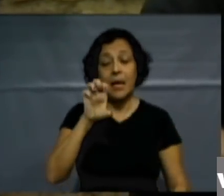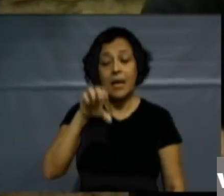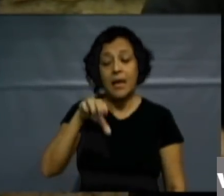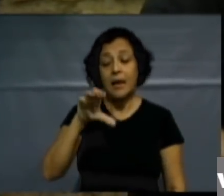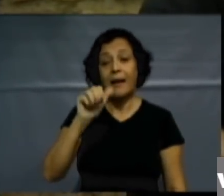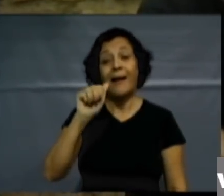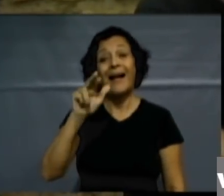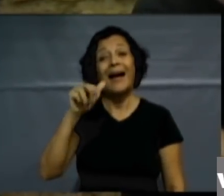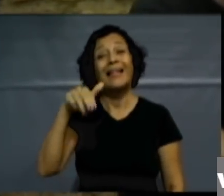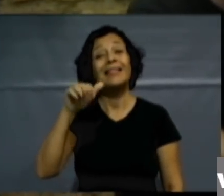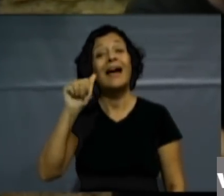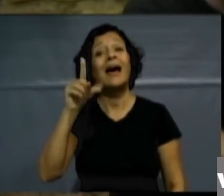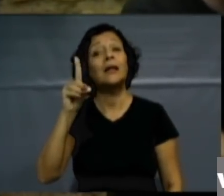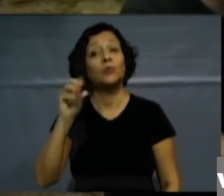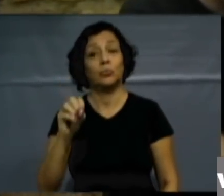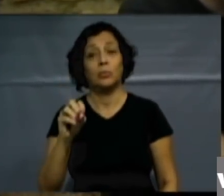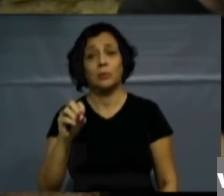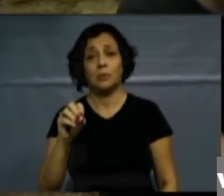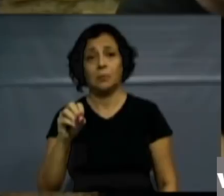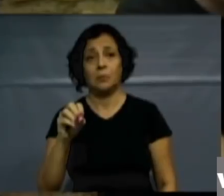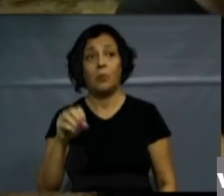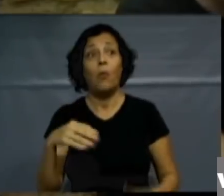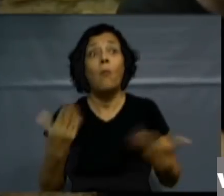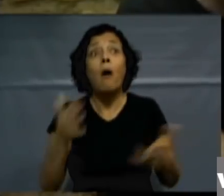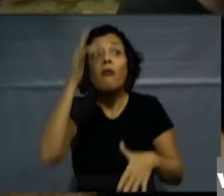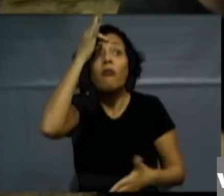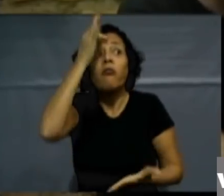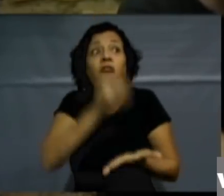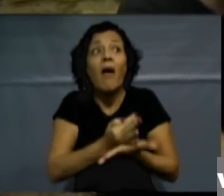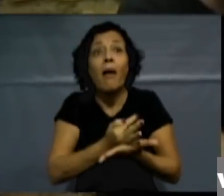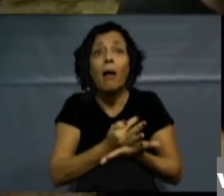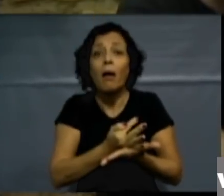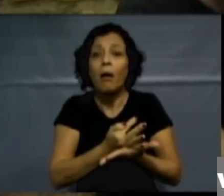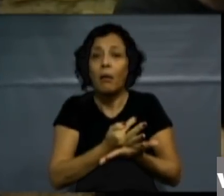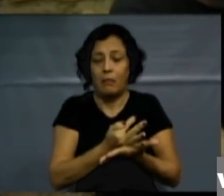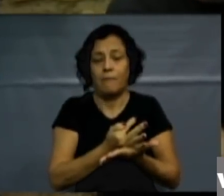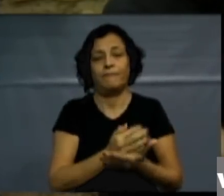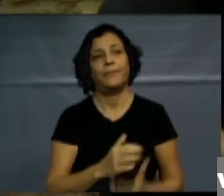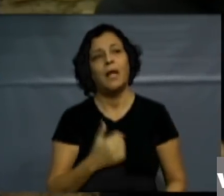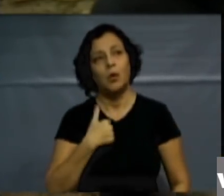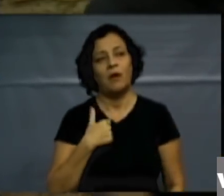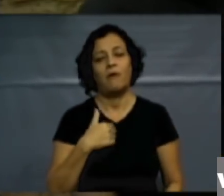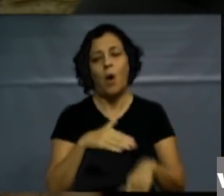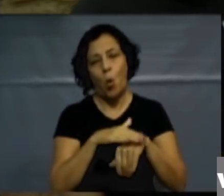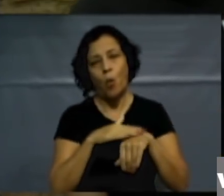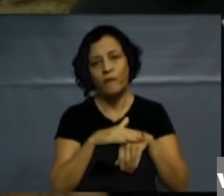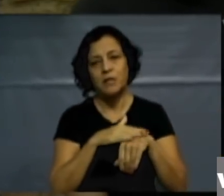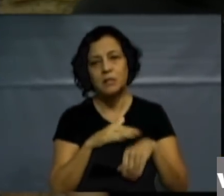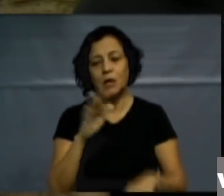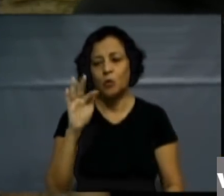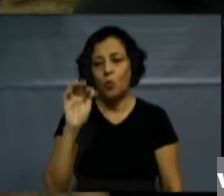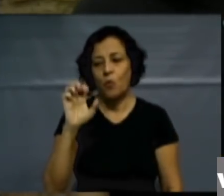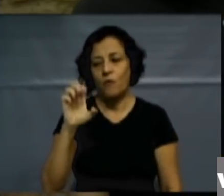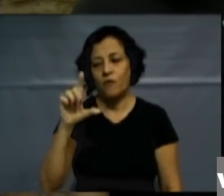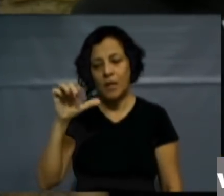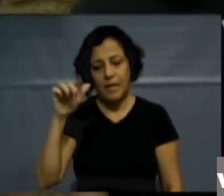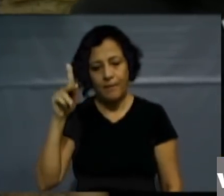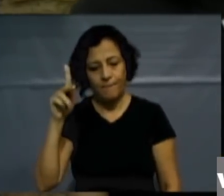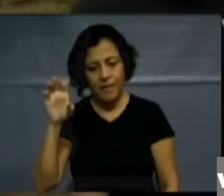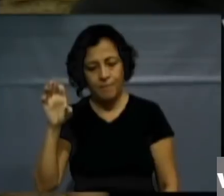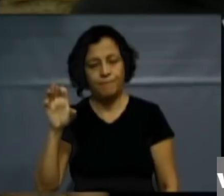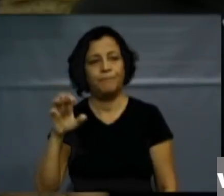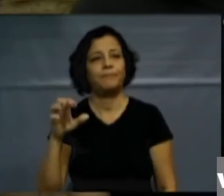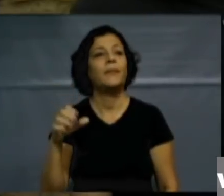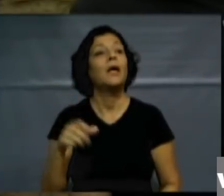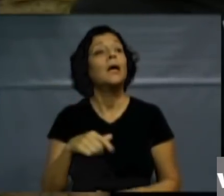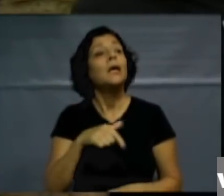É a fé que a gente se propõe nessa encarnação. Conversava com Felipe, quando cheguei hoje na instituição,